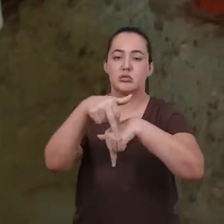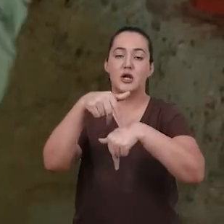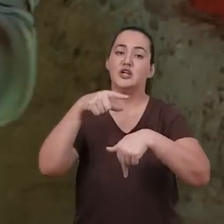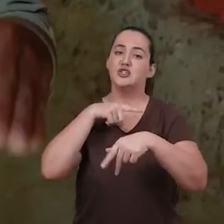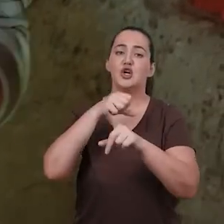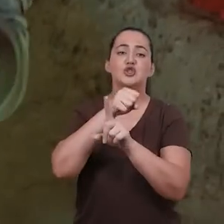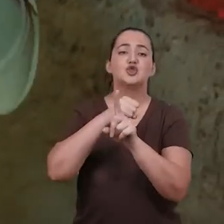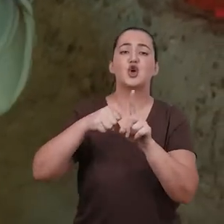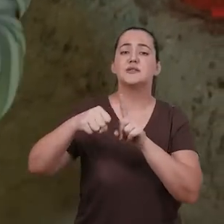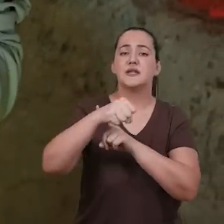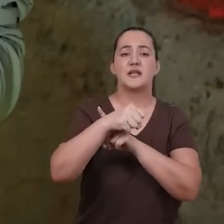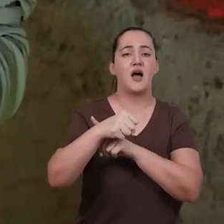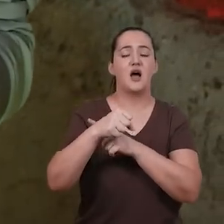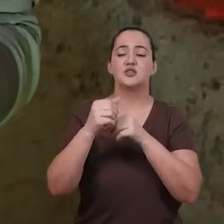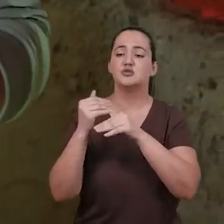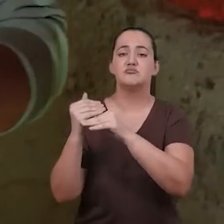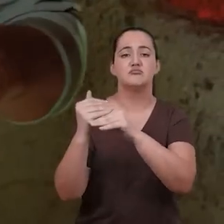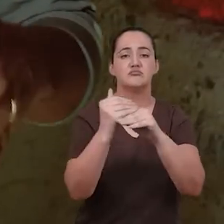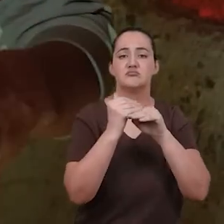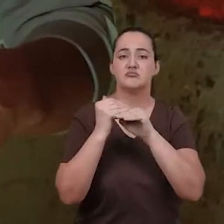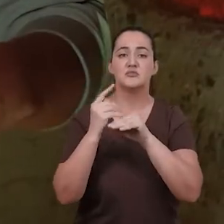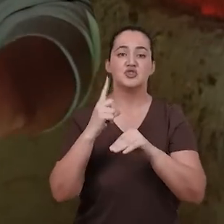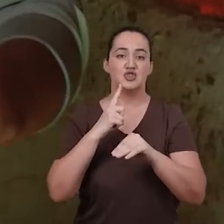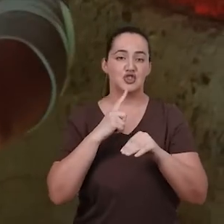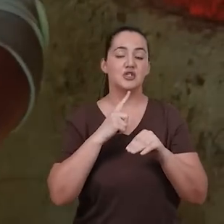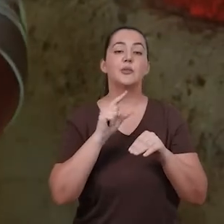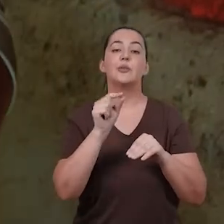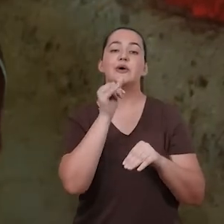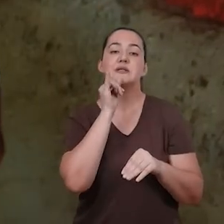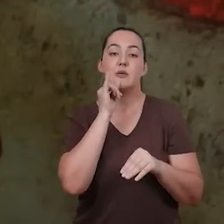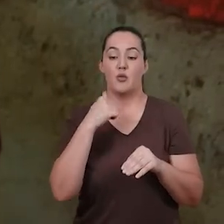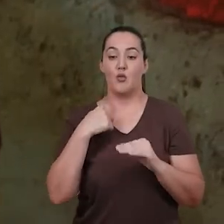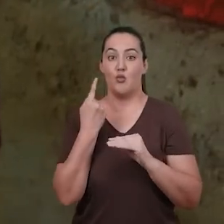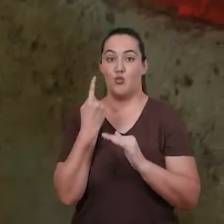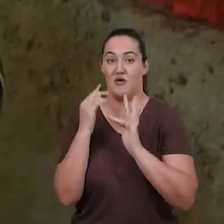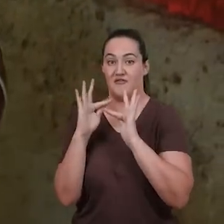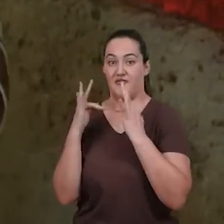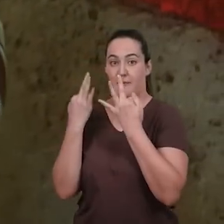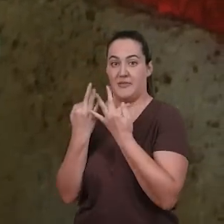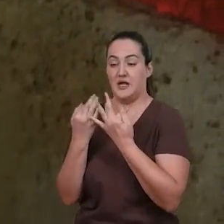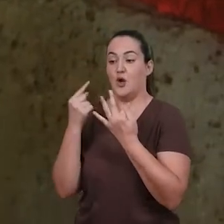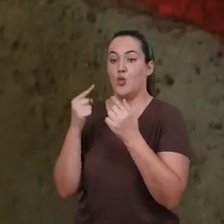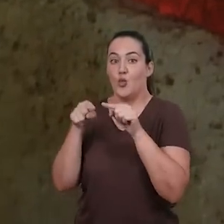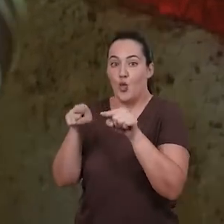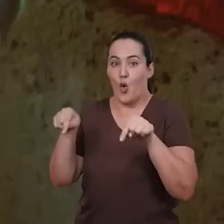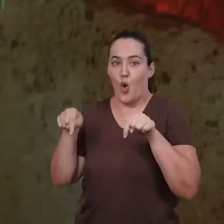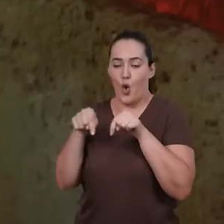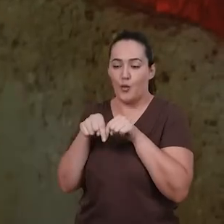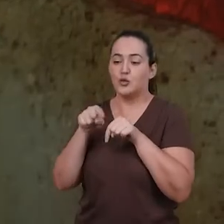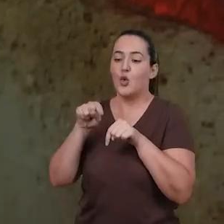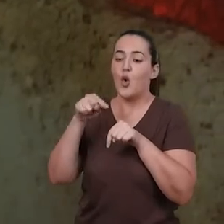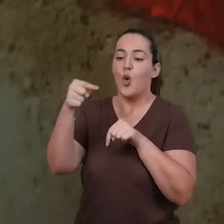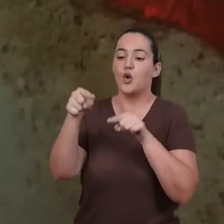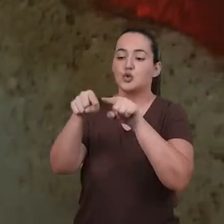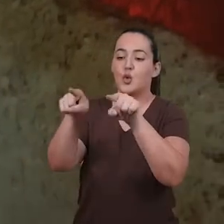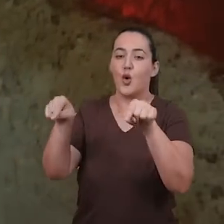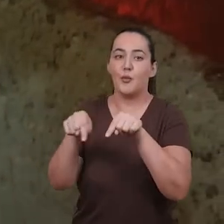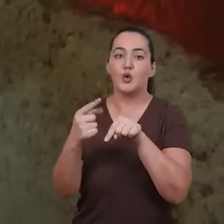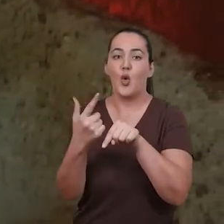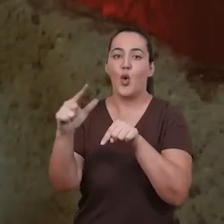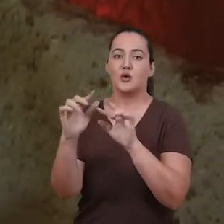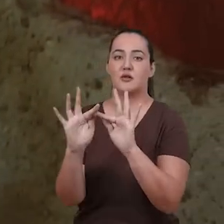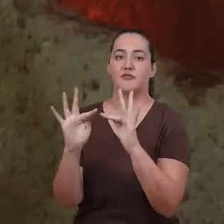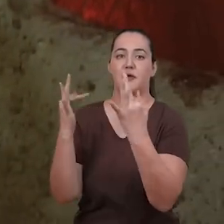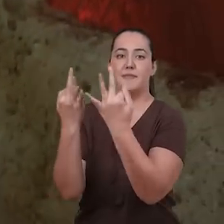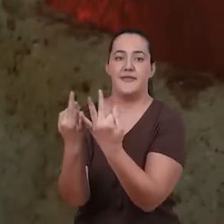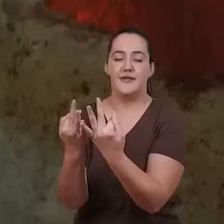sociedade igualitária que funcionou. As famílias moravam em cômodos como este, e havia vários. Então aqui ficava uma